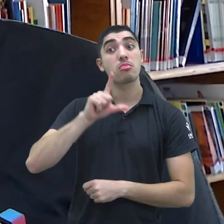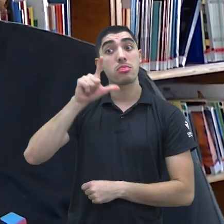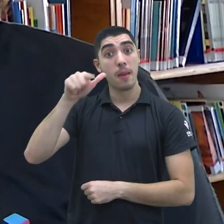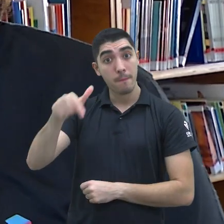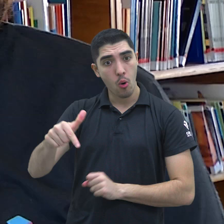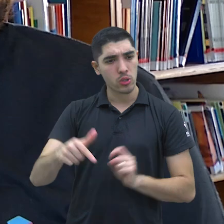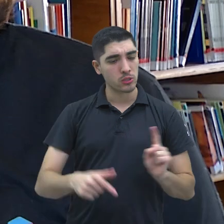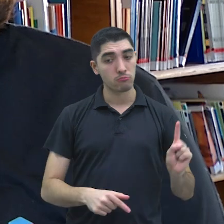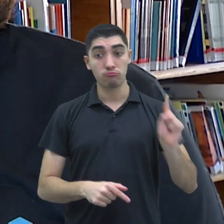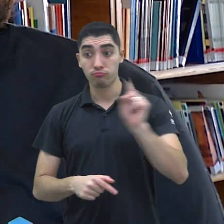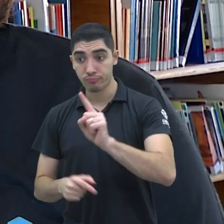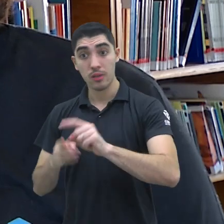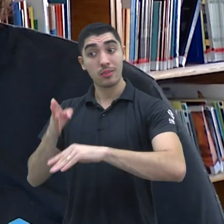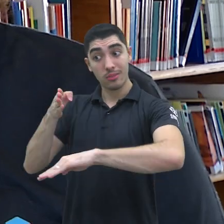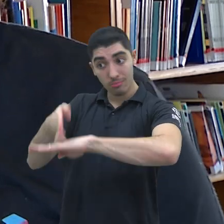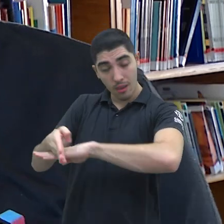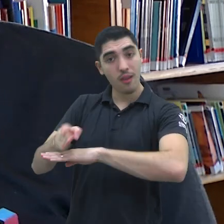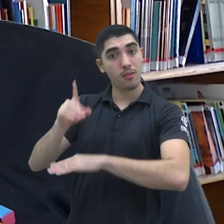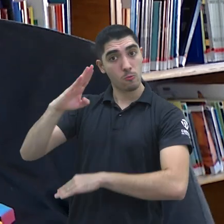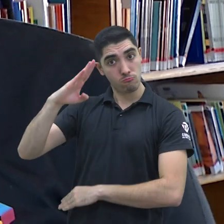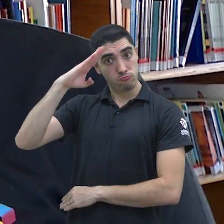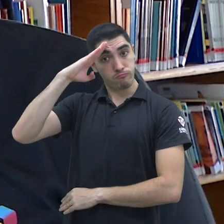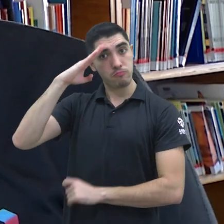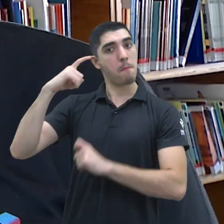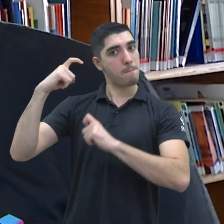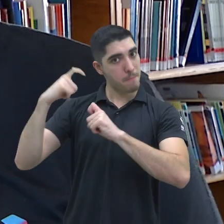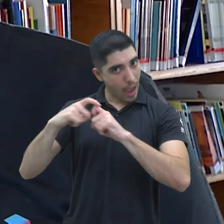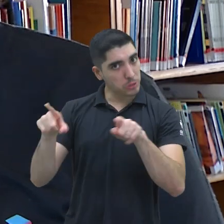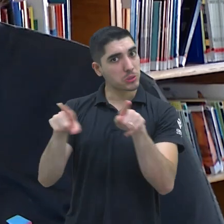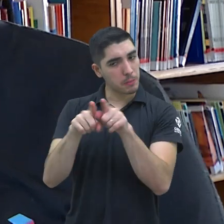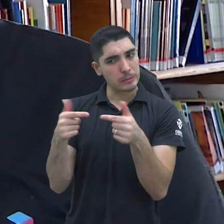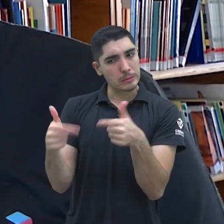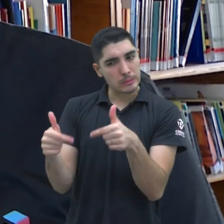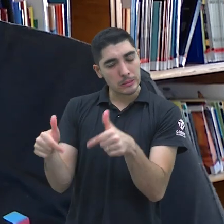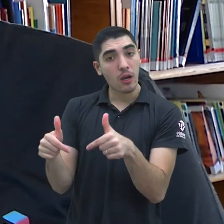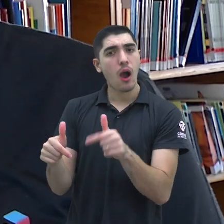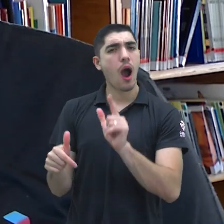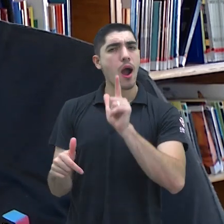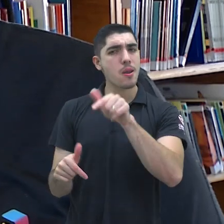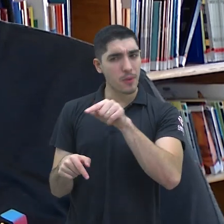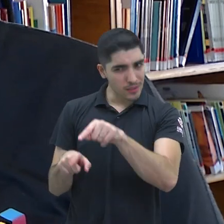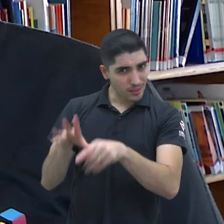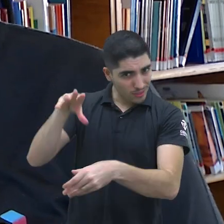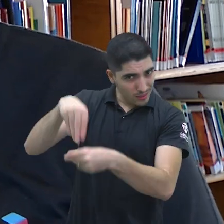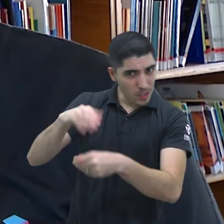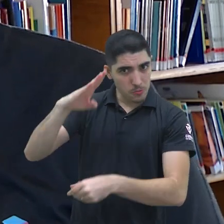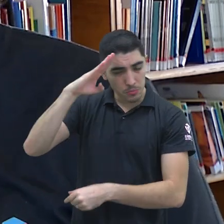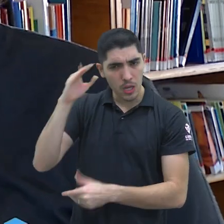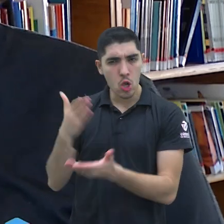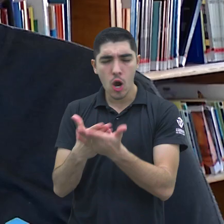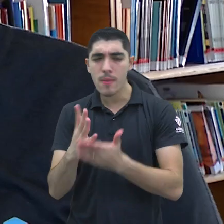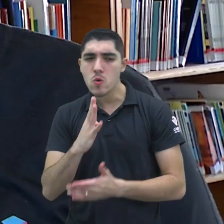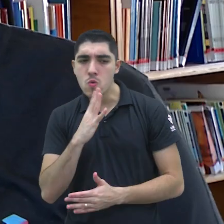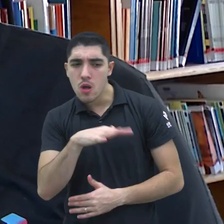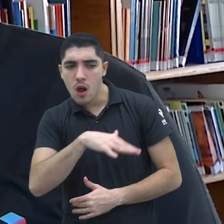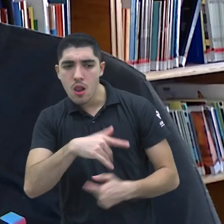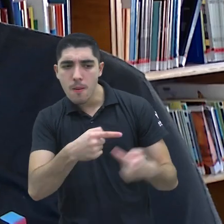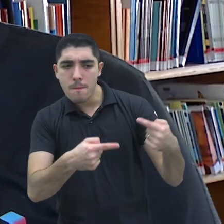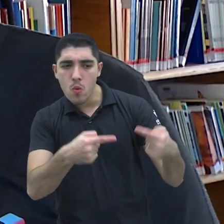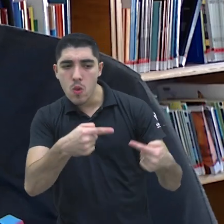médico, chega a ser médico militar. E é nessa fase da vida que ele começa a se engajar um